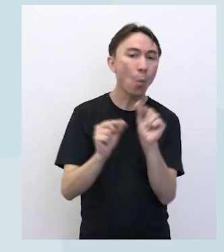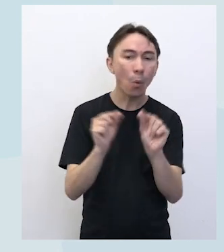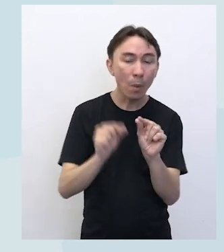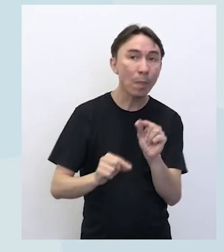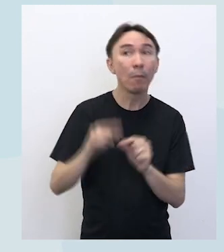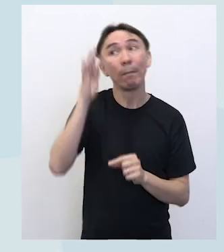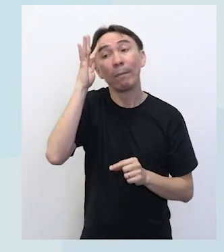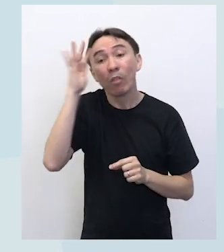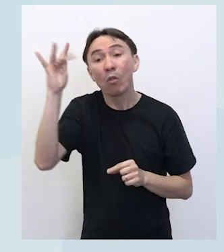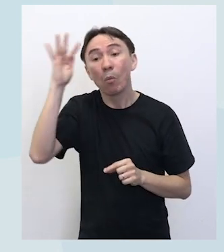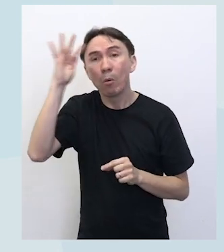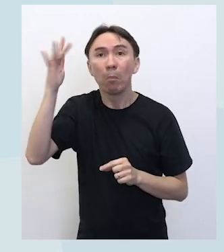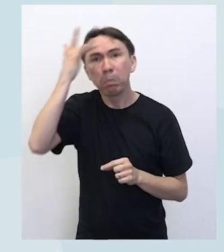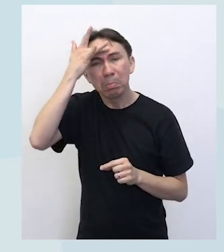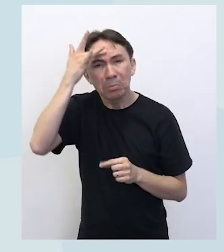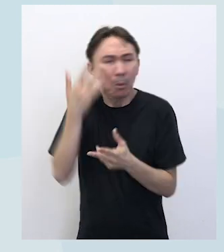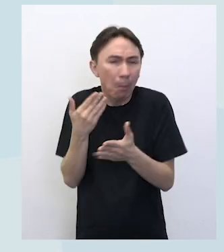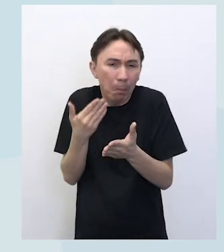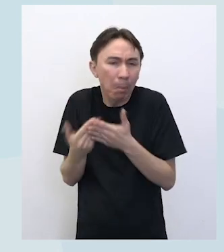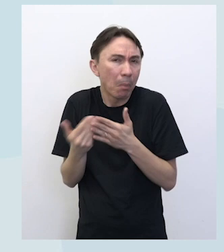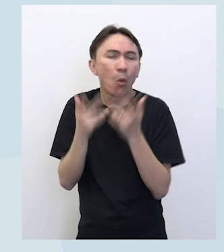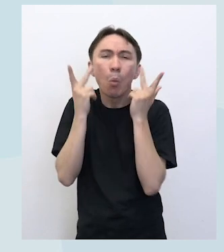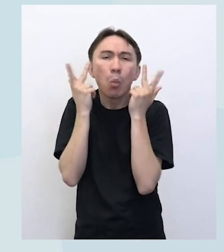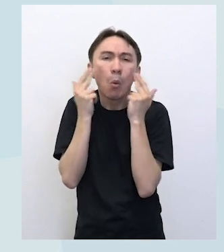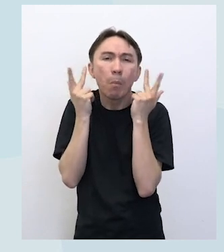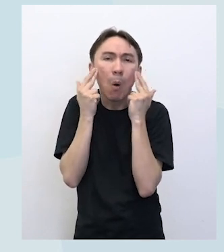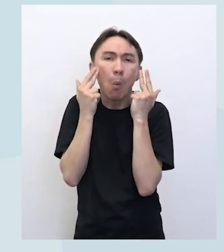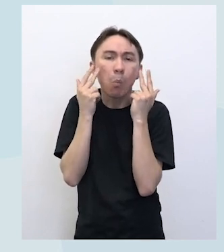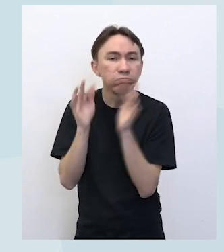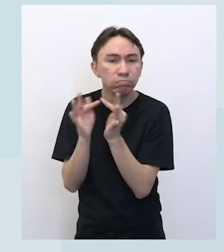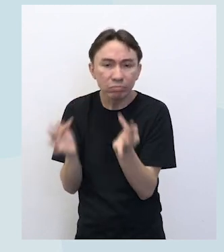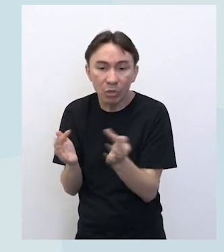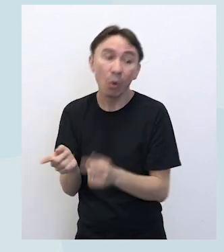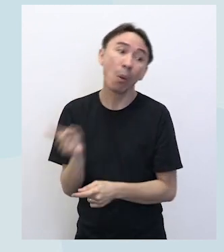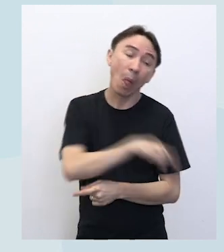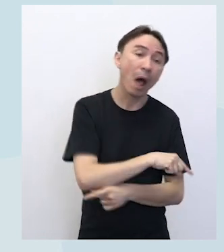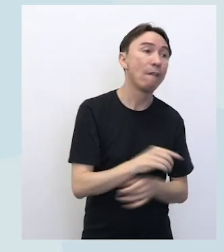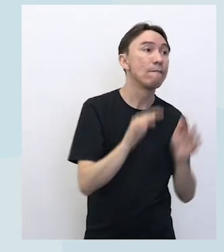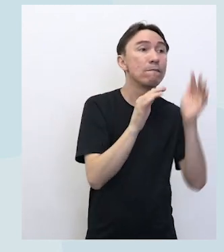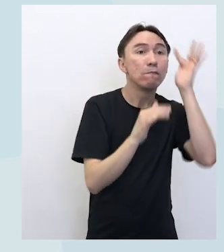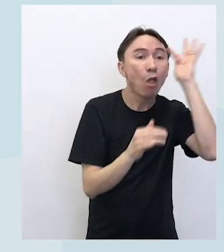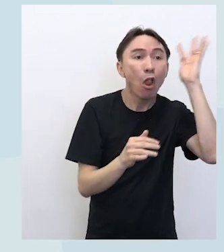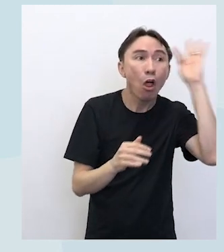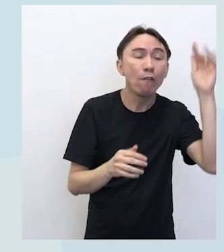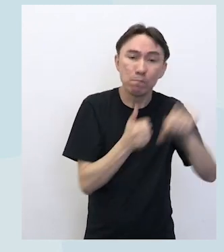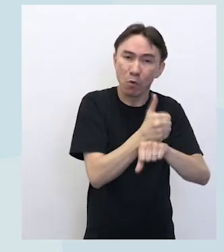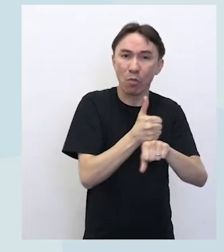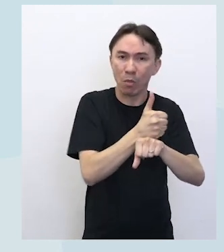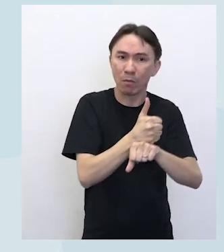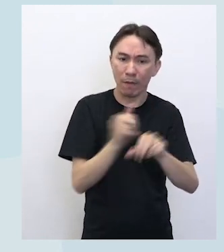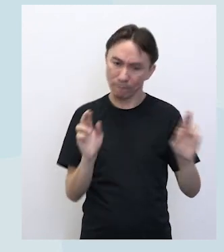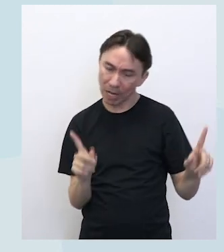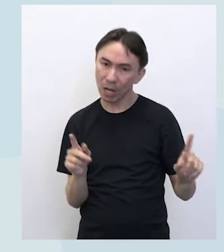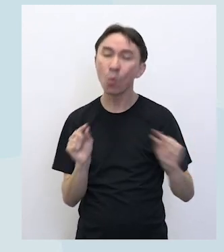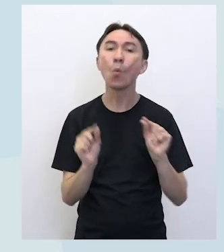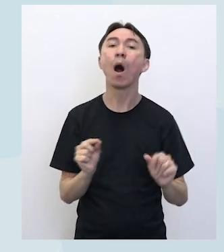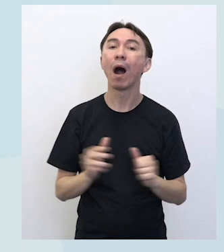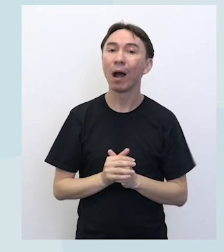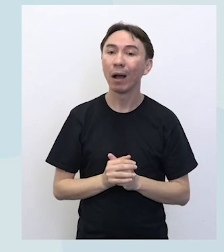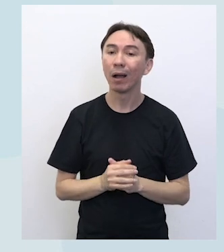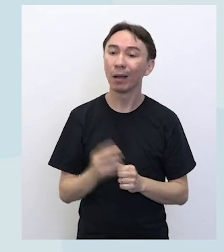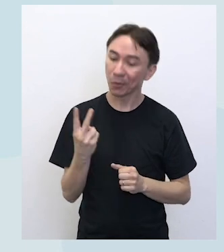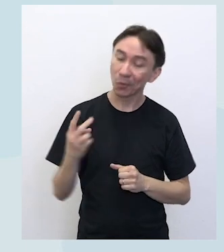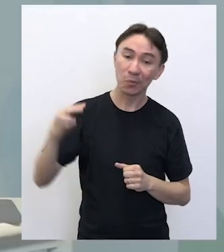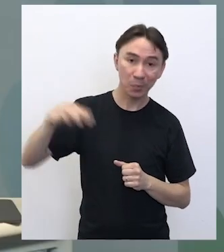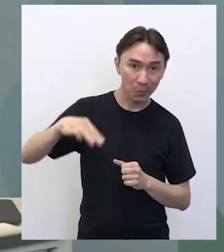uma pessoa comum e o de um filósofo especialista? 2 minutinhos, e eu gostaria que